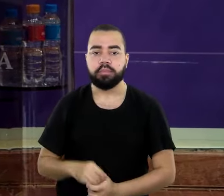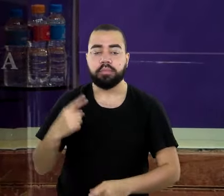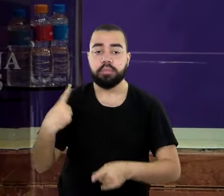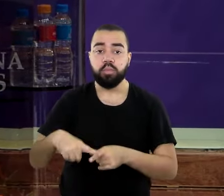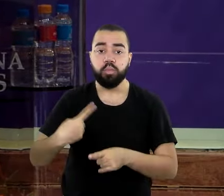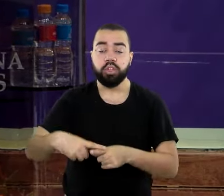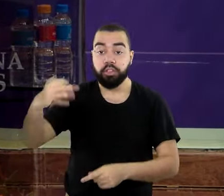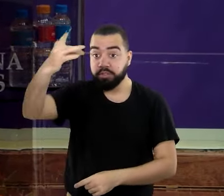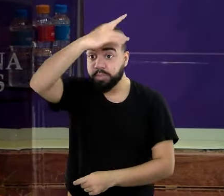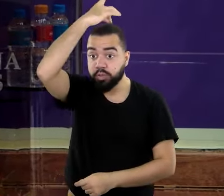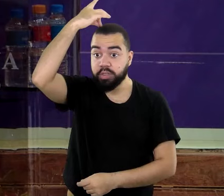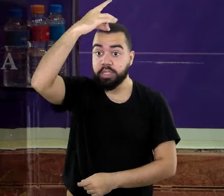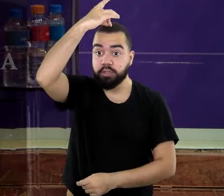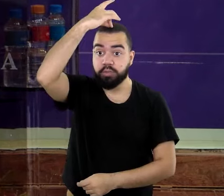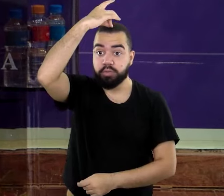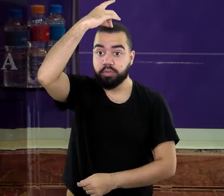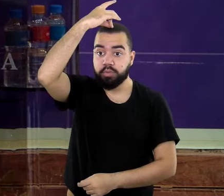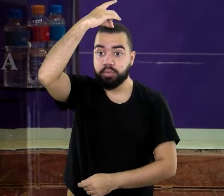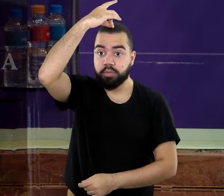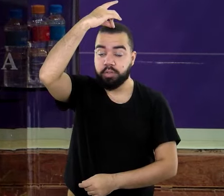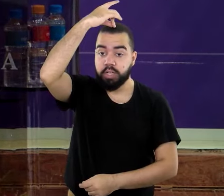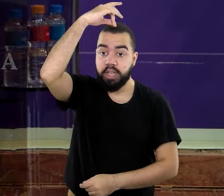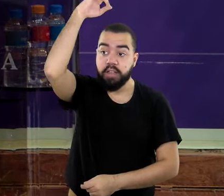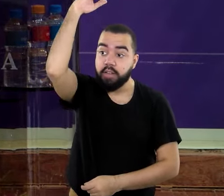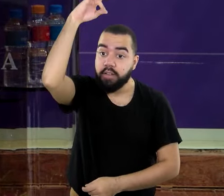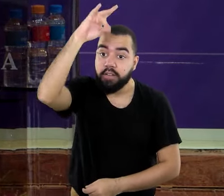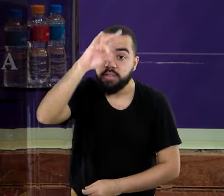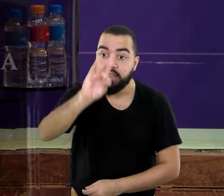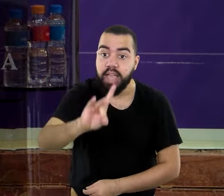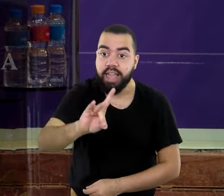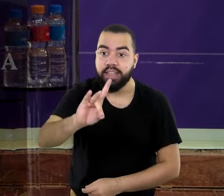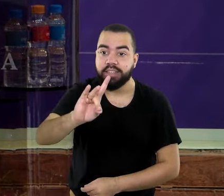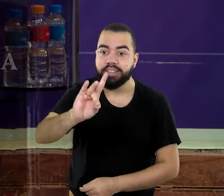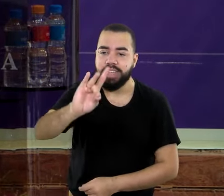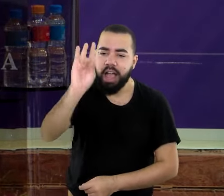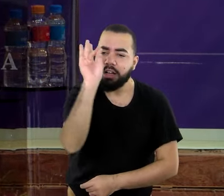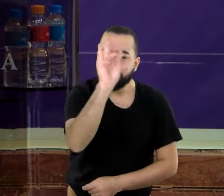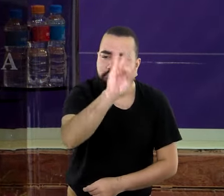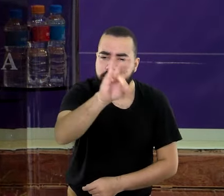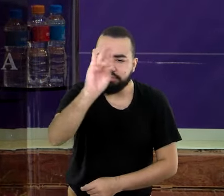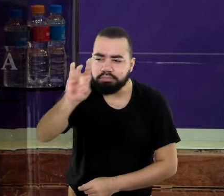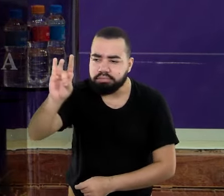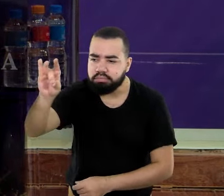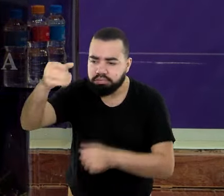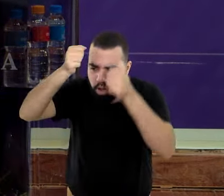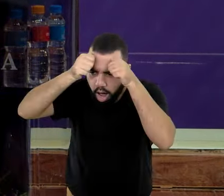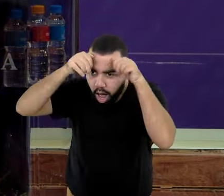Porque quando o Espírito vier, nós temos, Ele nos capacita para termos fé, para crer em Jesus.